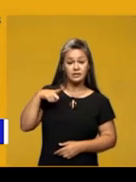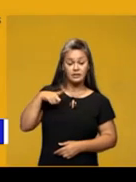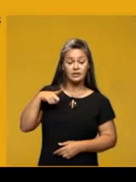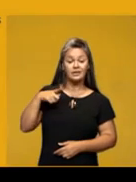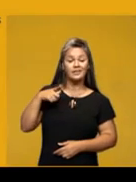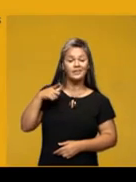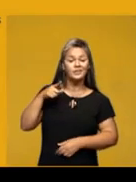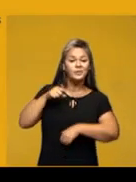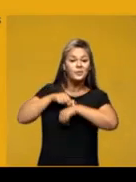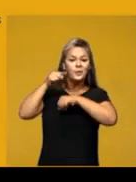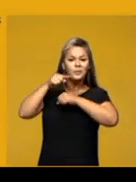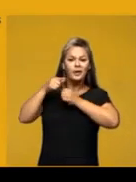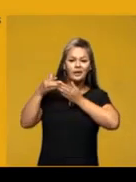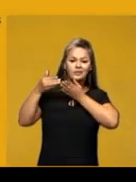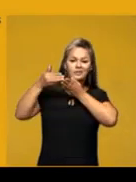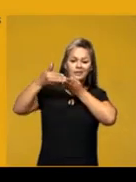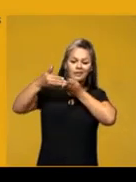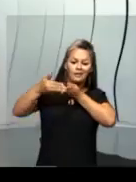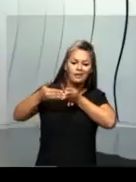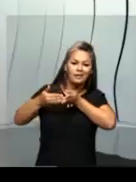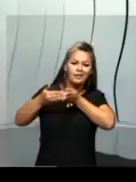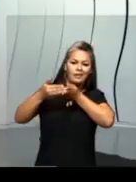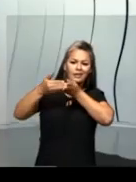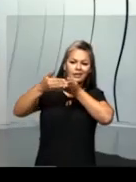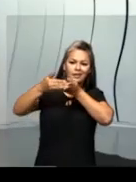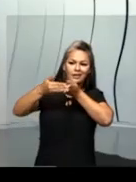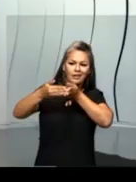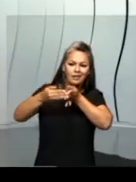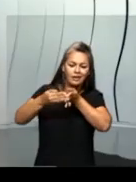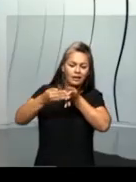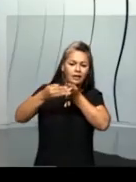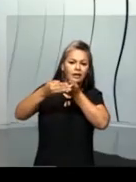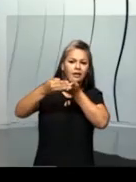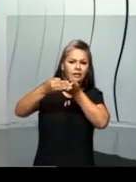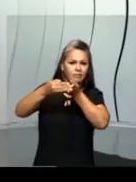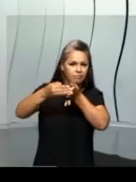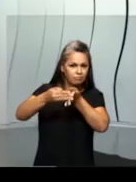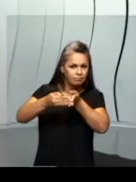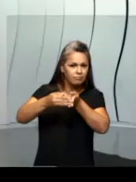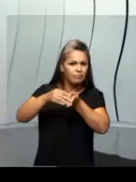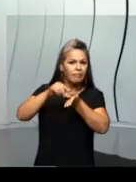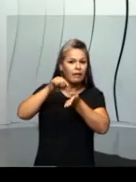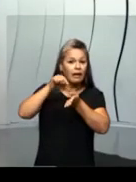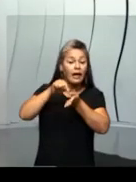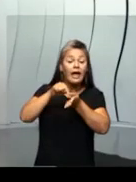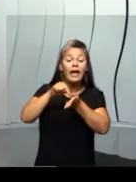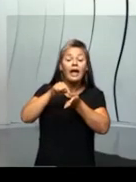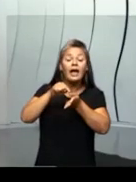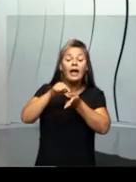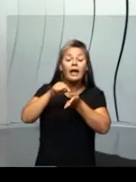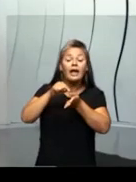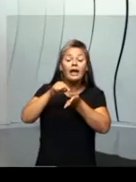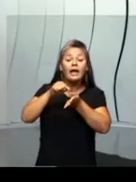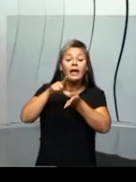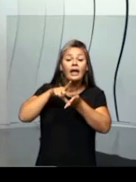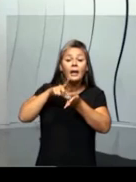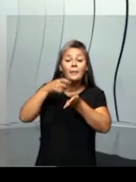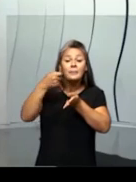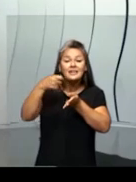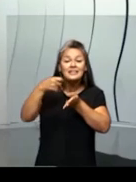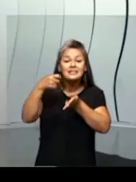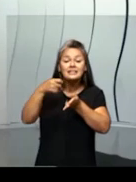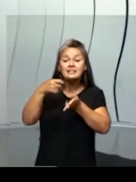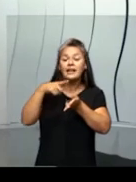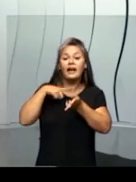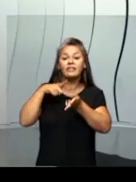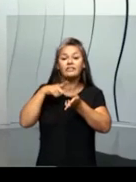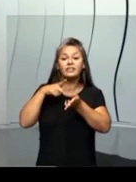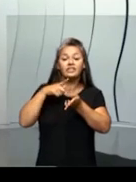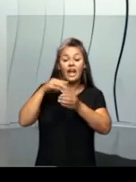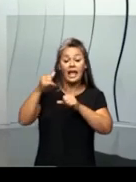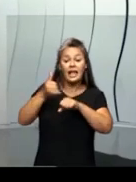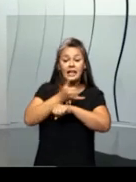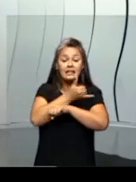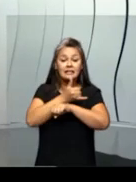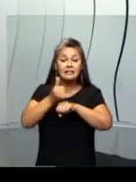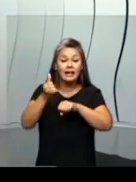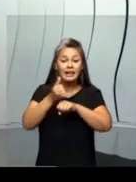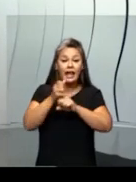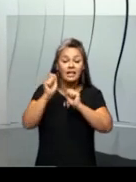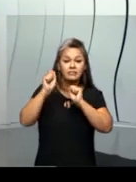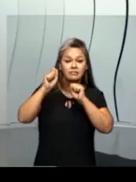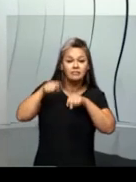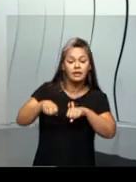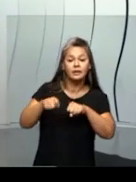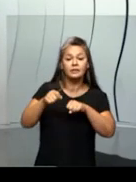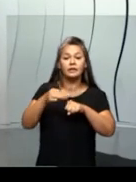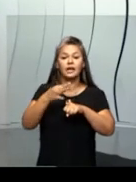tá? A cartografia ressurge como meio de garantir a segurança dos viajantes e de representação